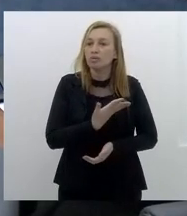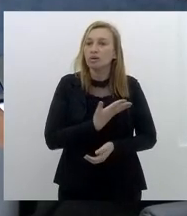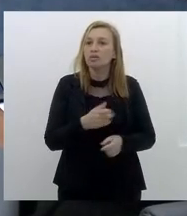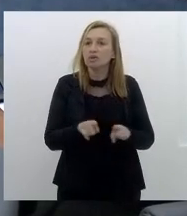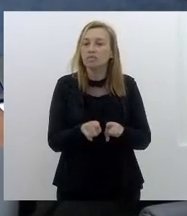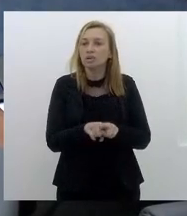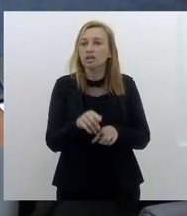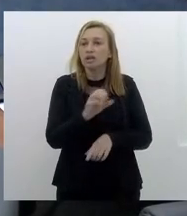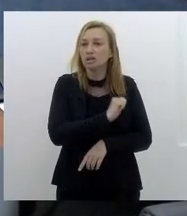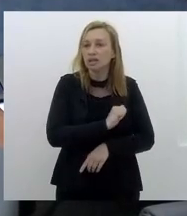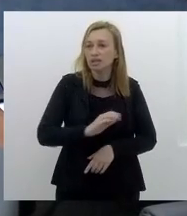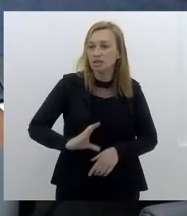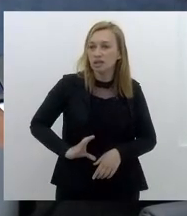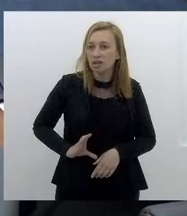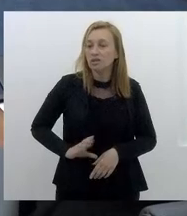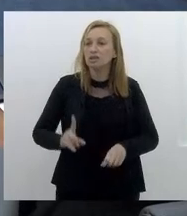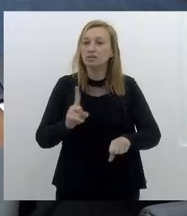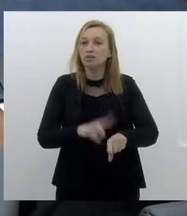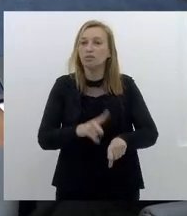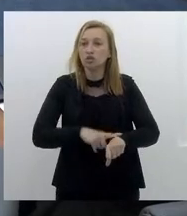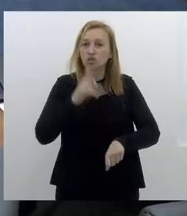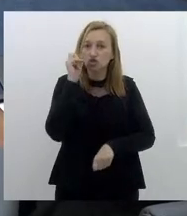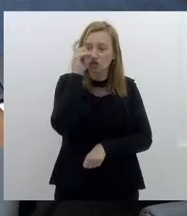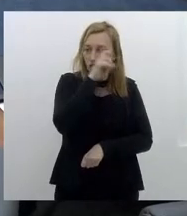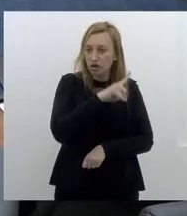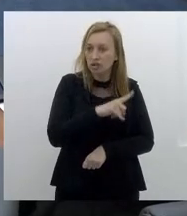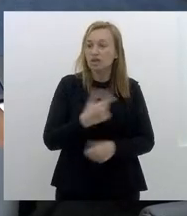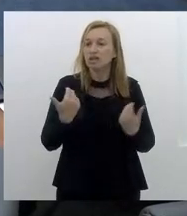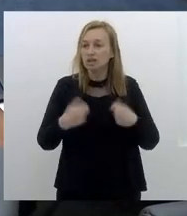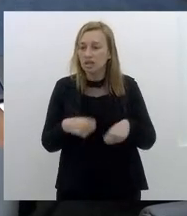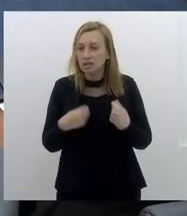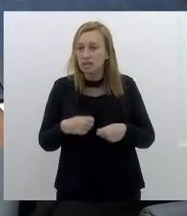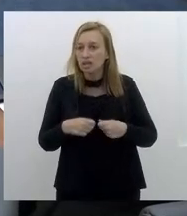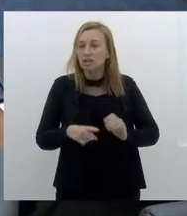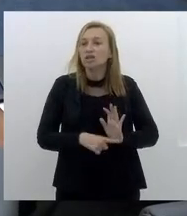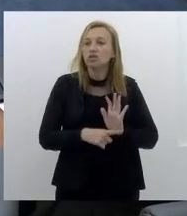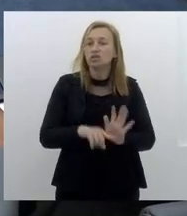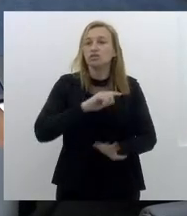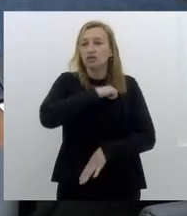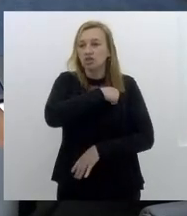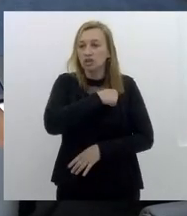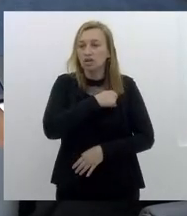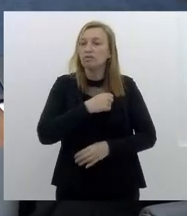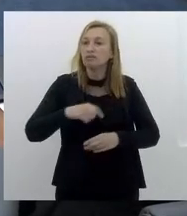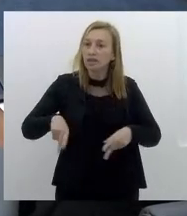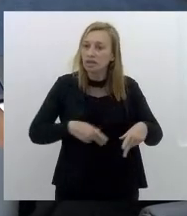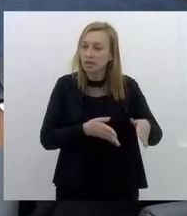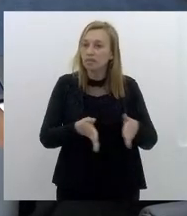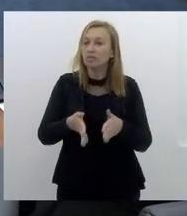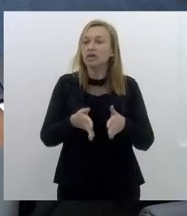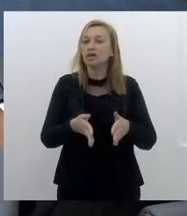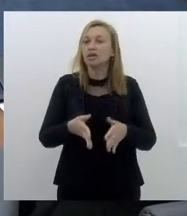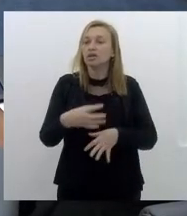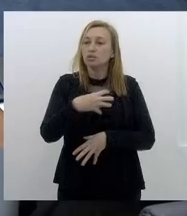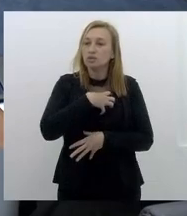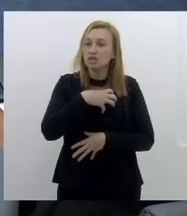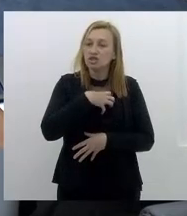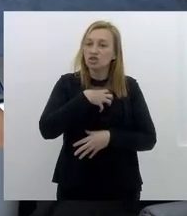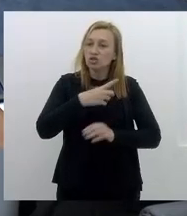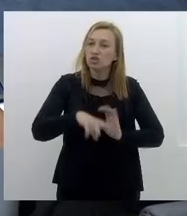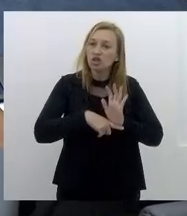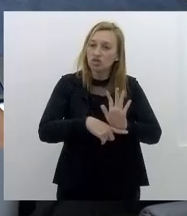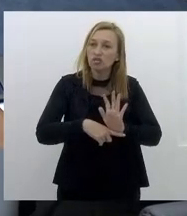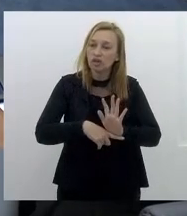também Deputado André Ceciliano nesse momento difícil a necessidade da recuperação fiscal vai criar no sentido de contribuir